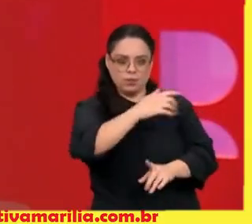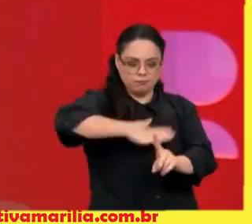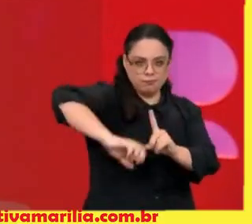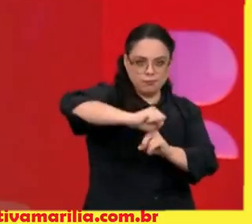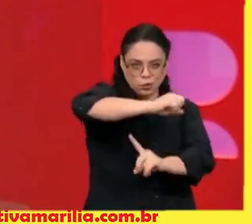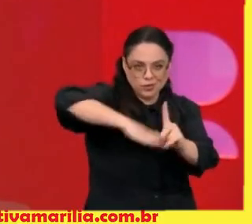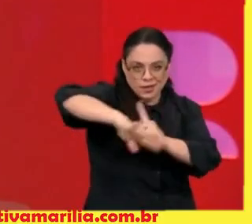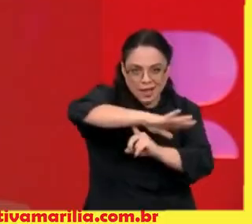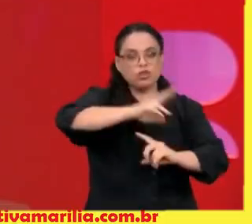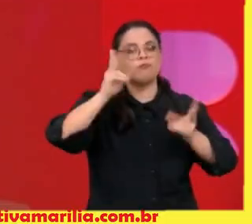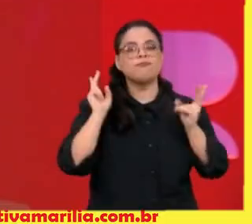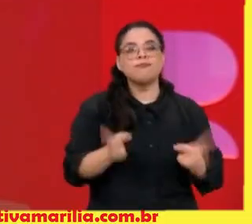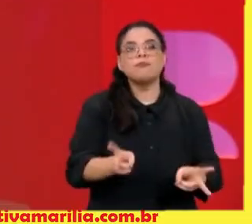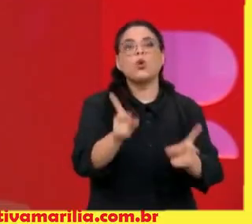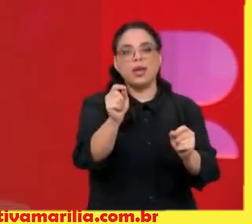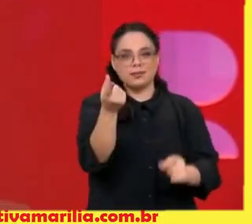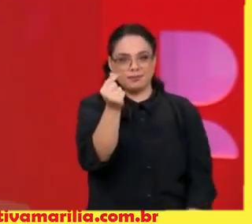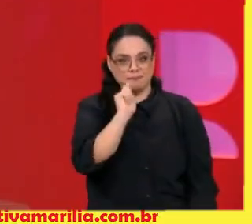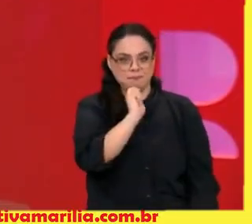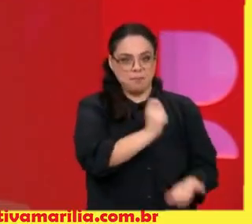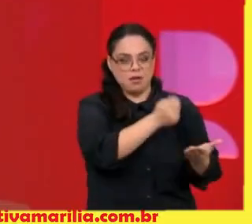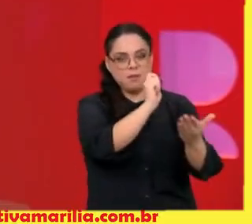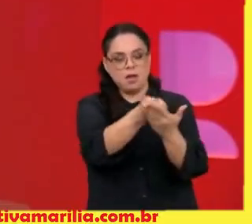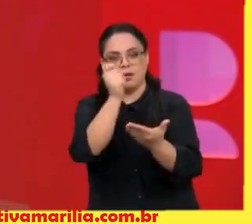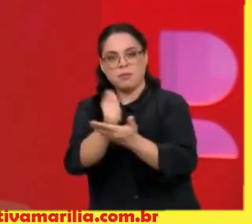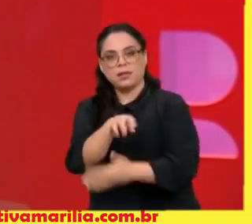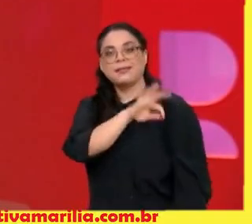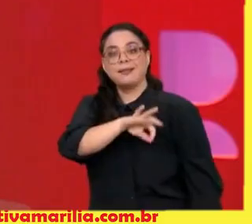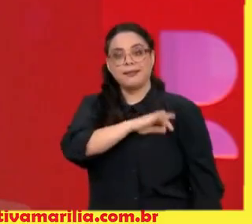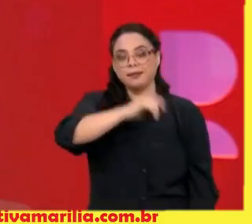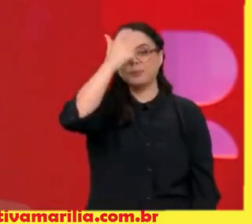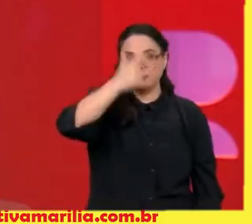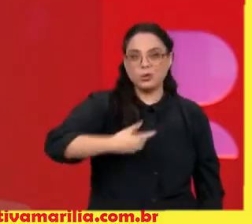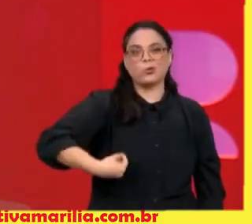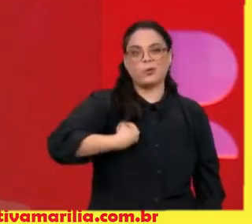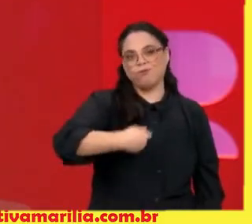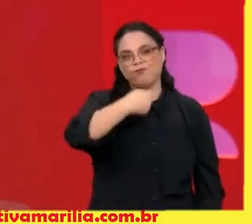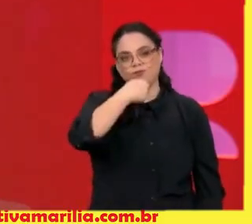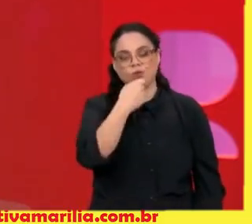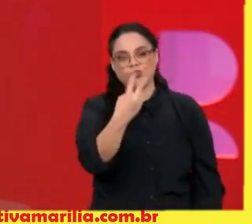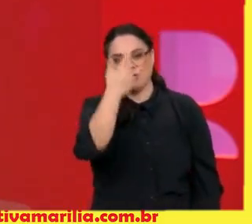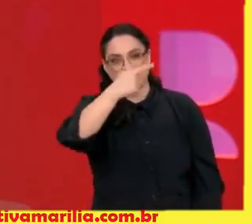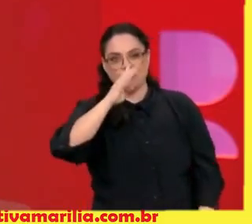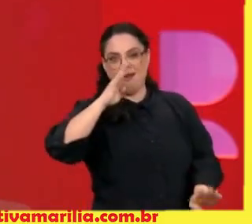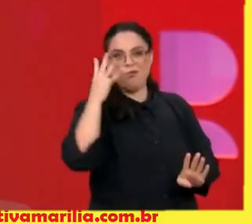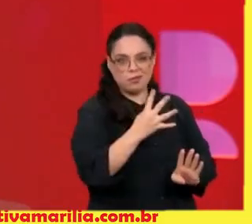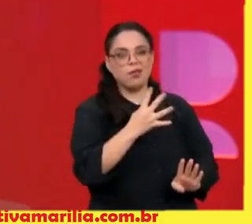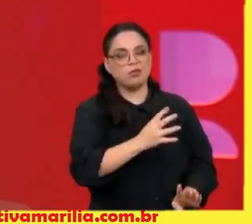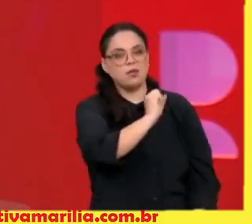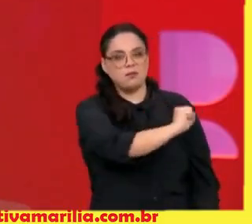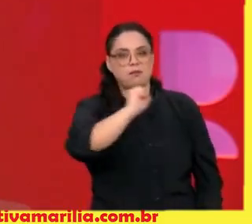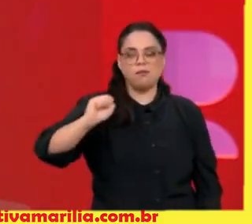seguimos pagando o salário de 2 dos militares que são acusados de ter assassinado o Rubens Paiva. 2 deles